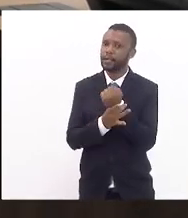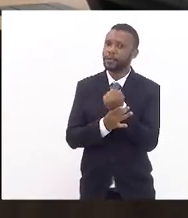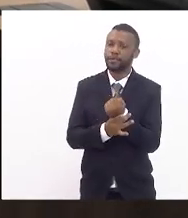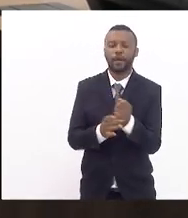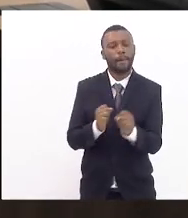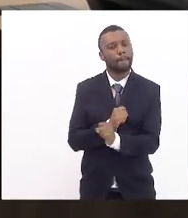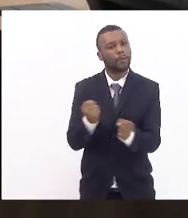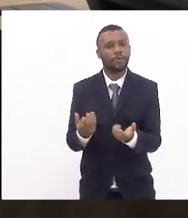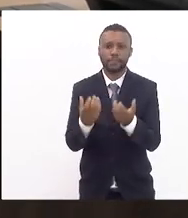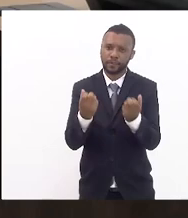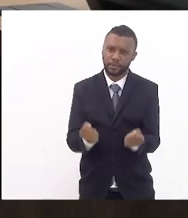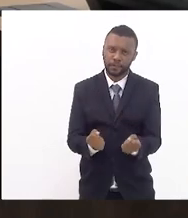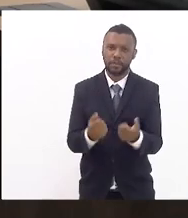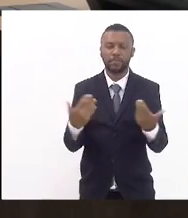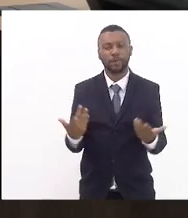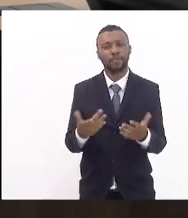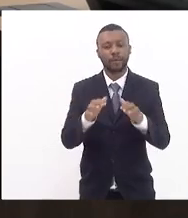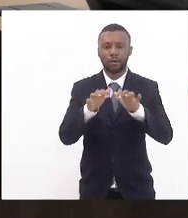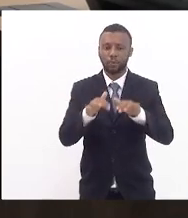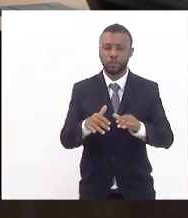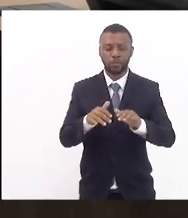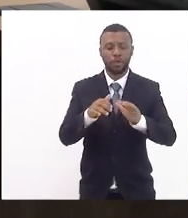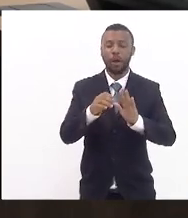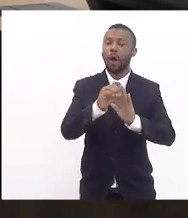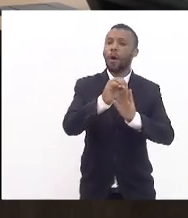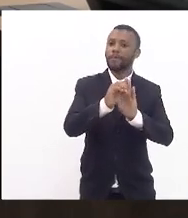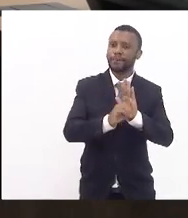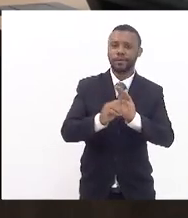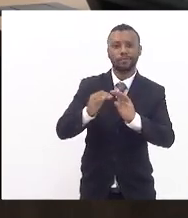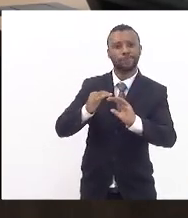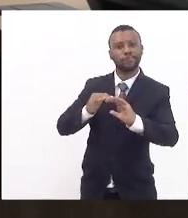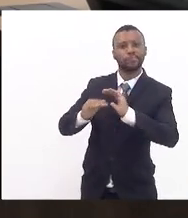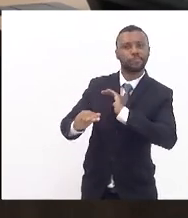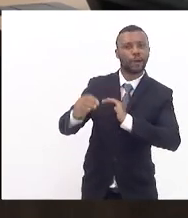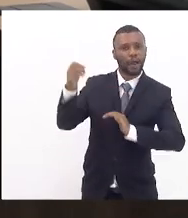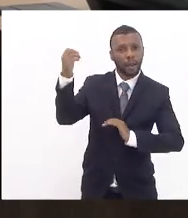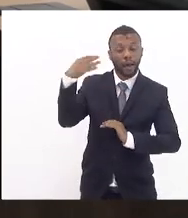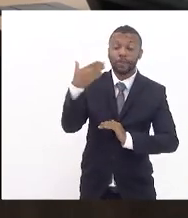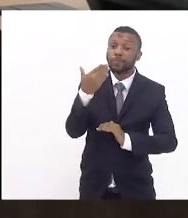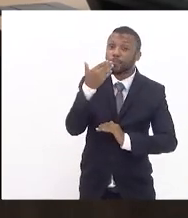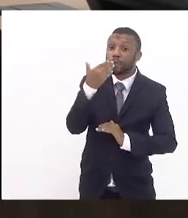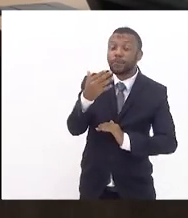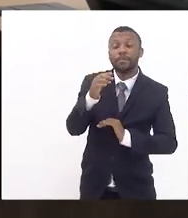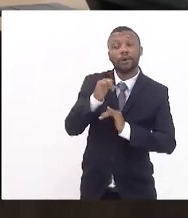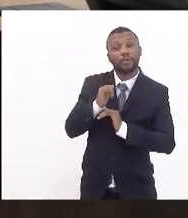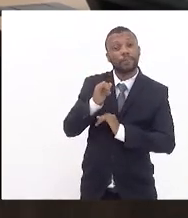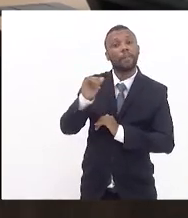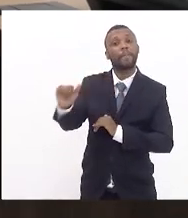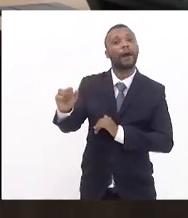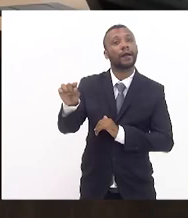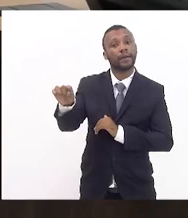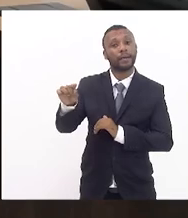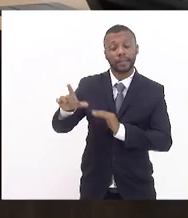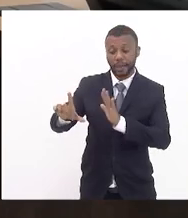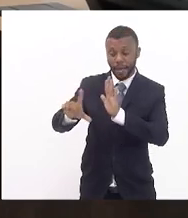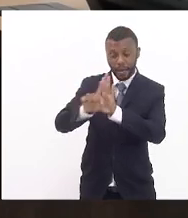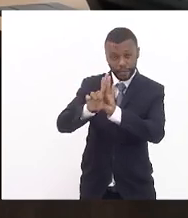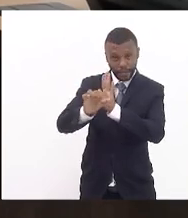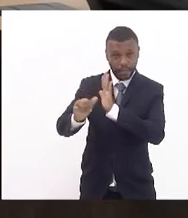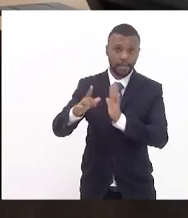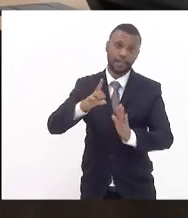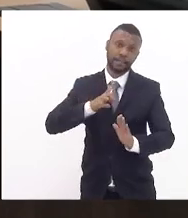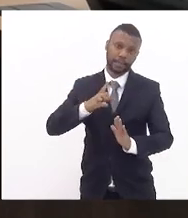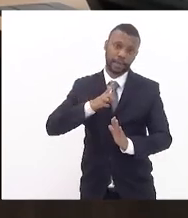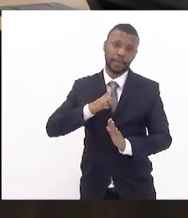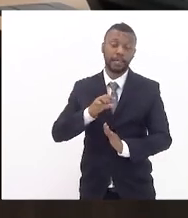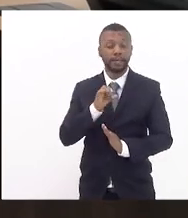Então, eu vou estar oficiando a Light, informando, vou fazer o favor de informar a eles a existência dessa lei. E